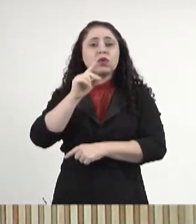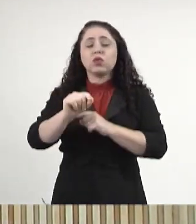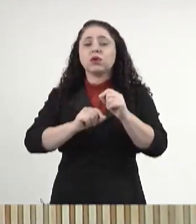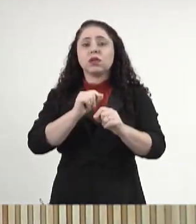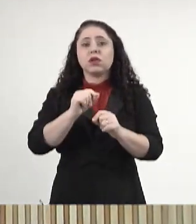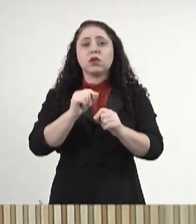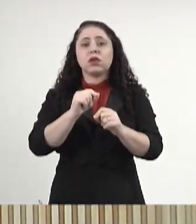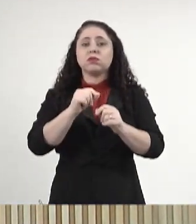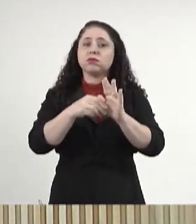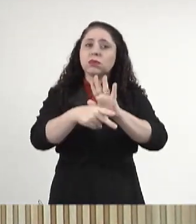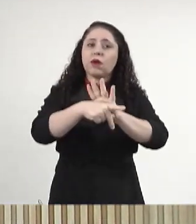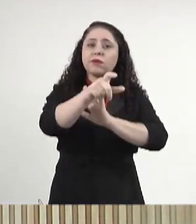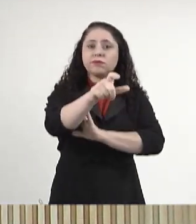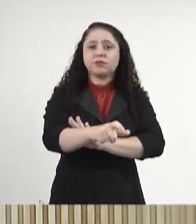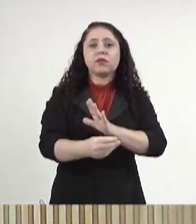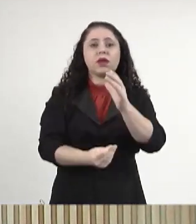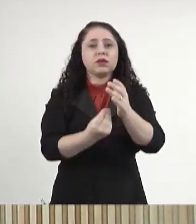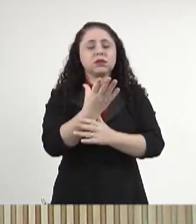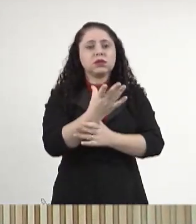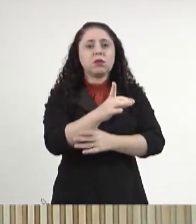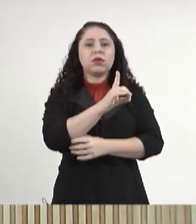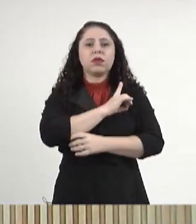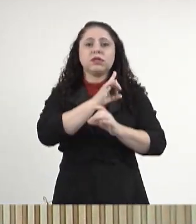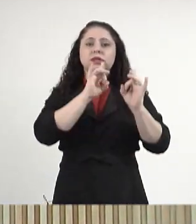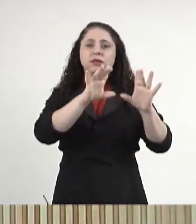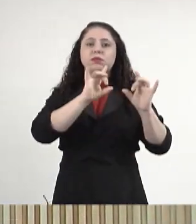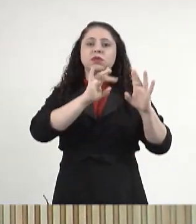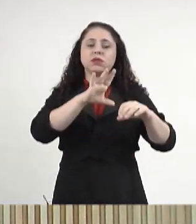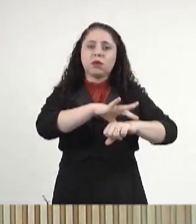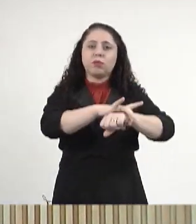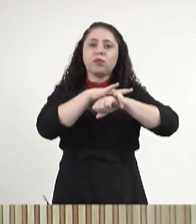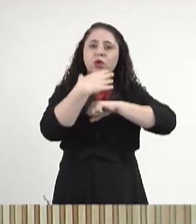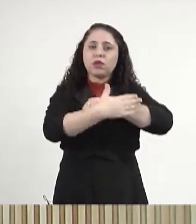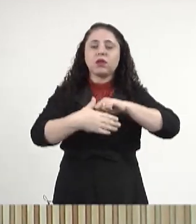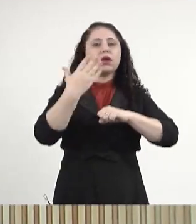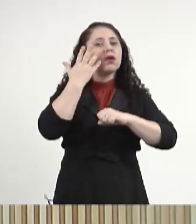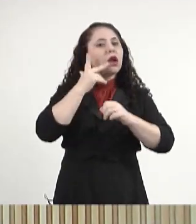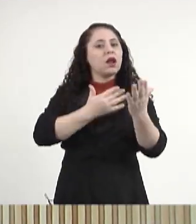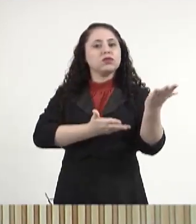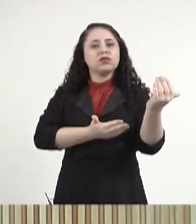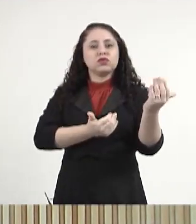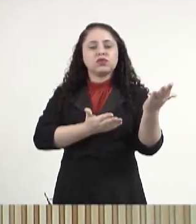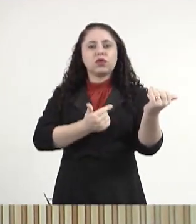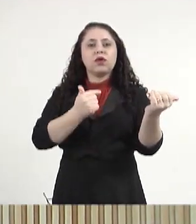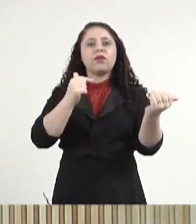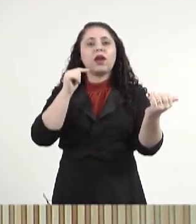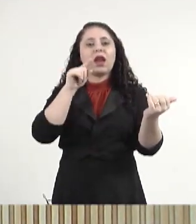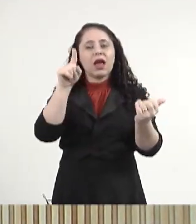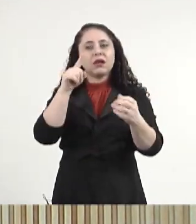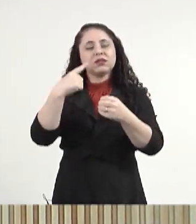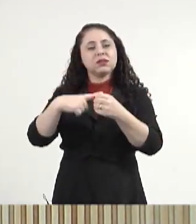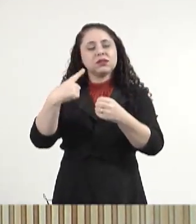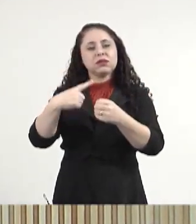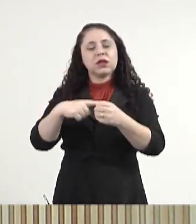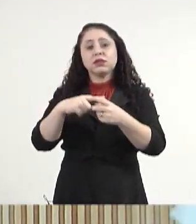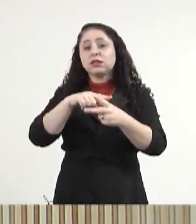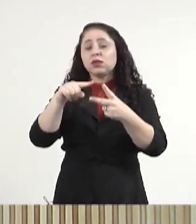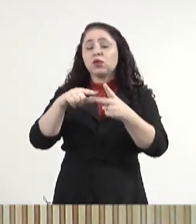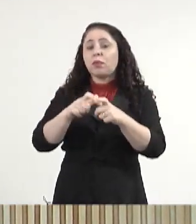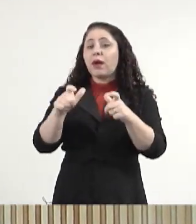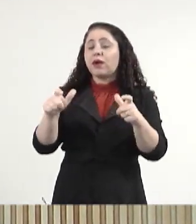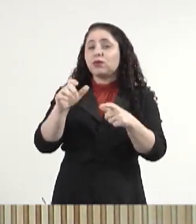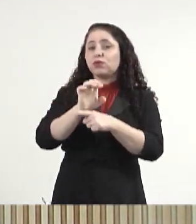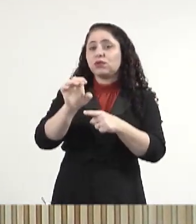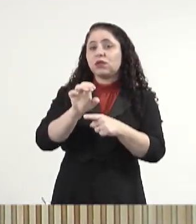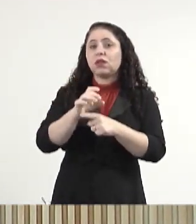por meio de indicação, a criação de uma delegacia especializada à criança e ao adolescente lá na segunda maior cidade do